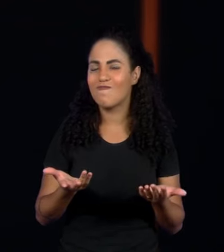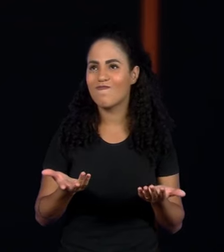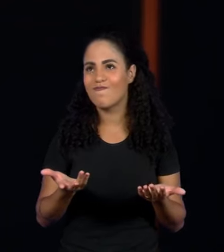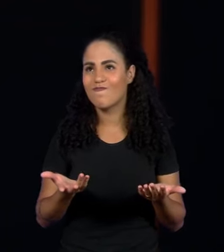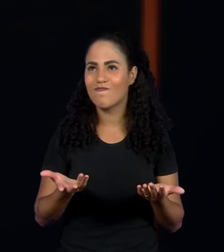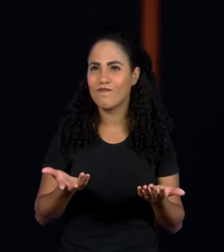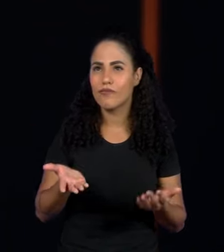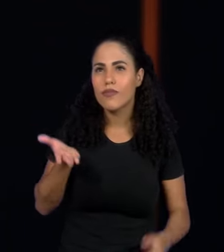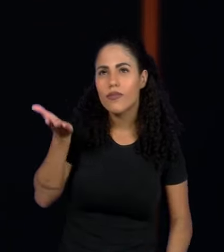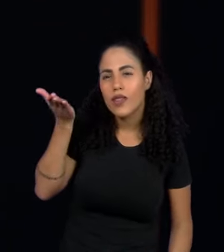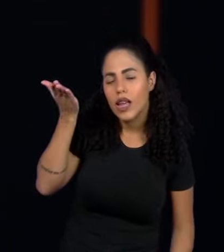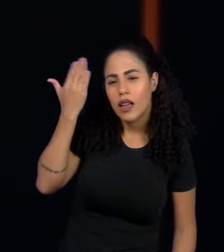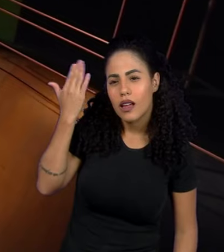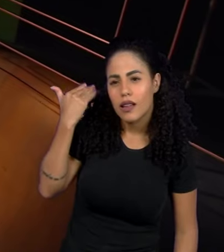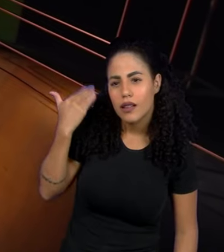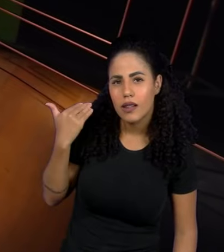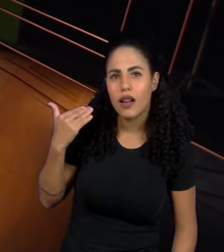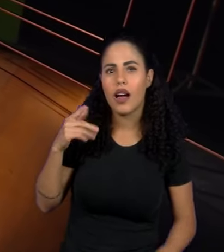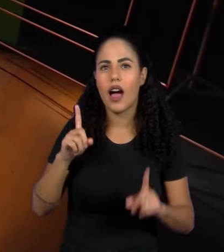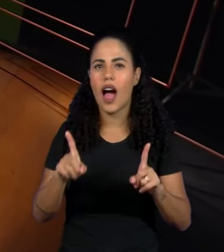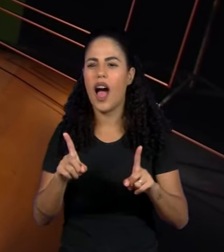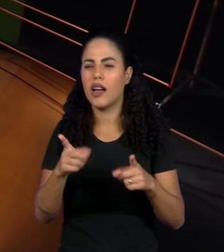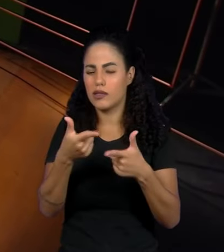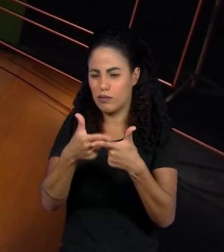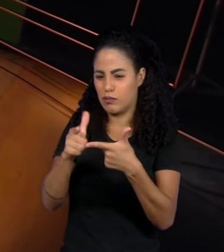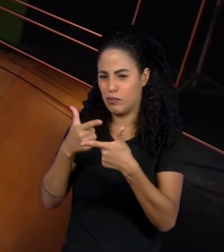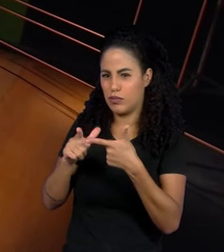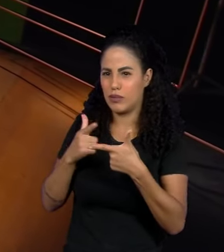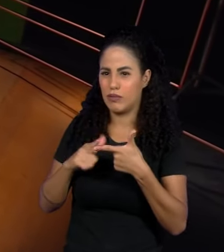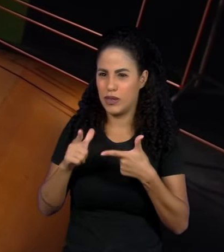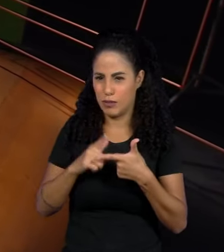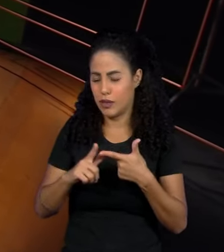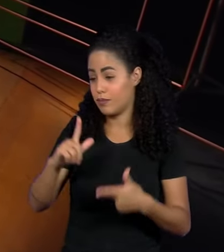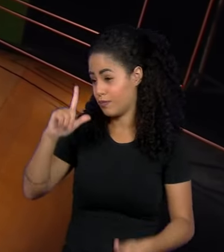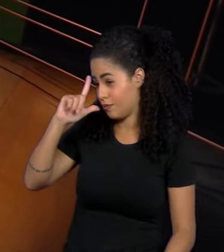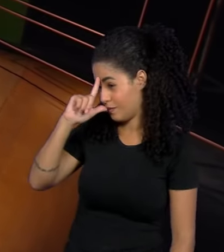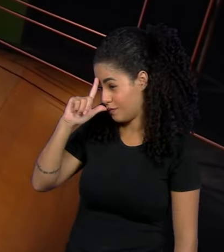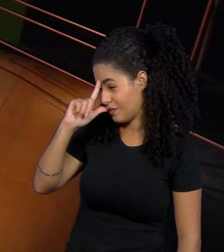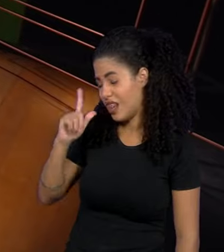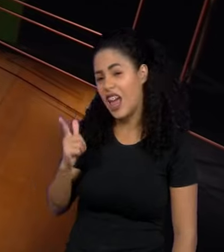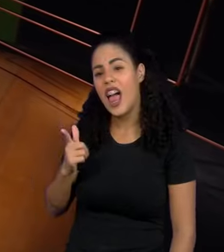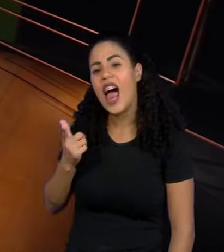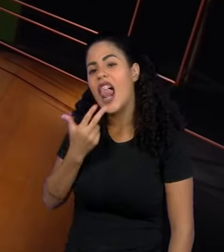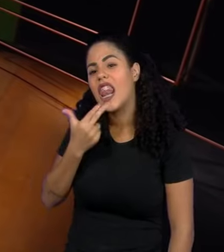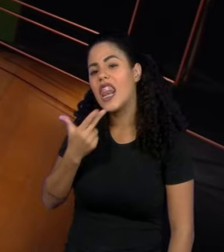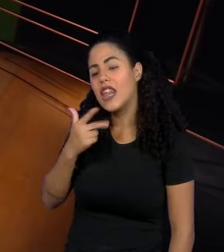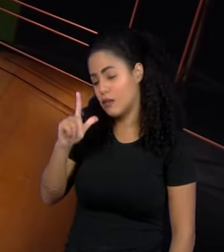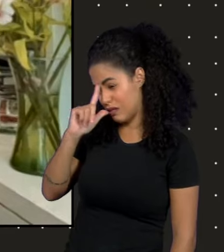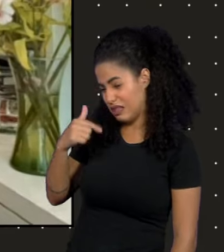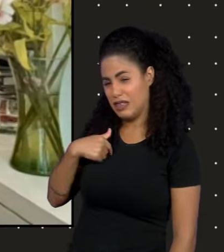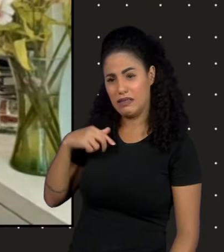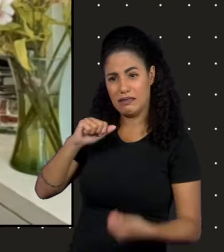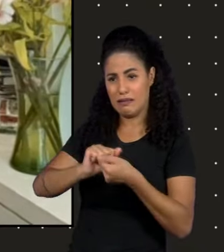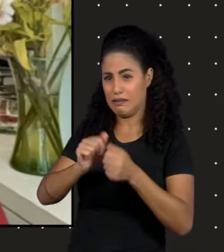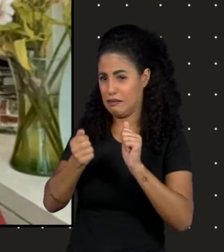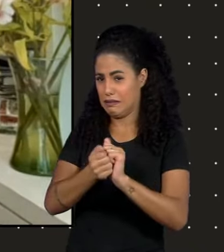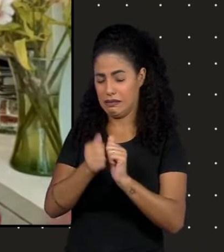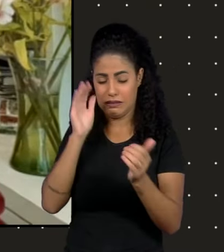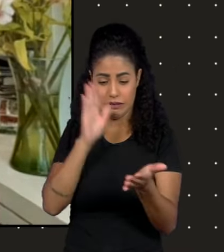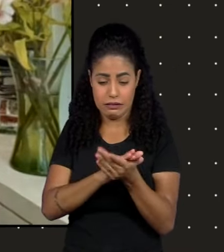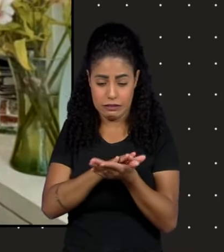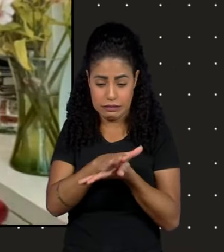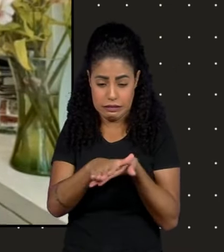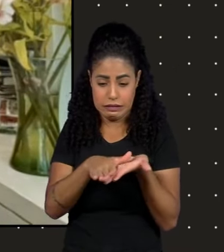no colégio militar foi uma coisa... mas eu tinha um problema, era o latim. Eu não me adaptava a essa história de latim.